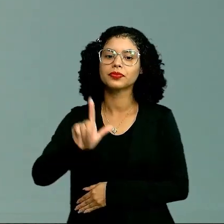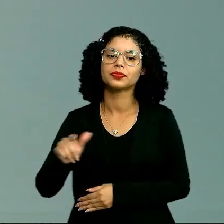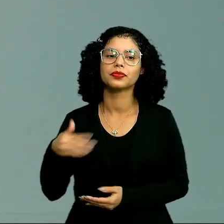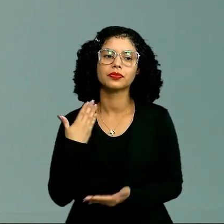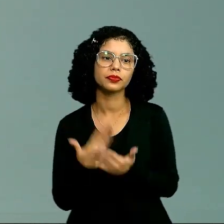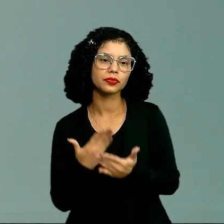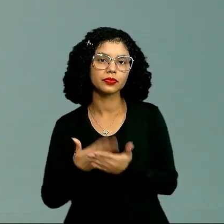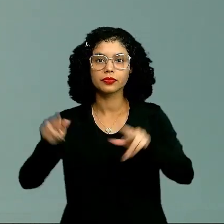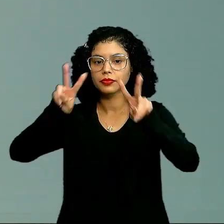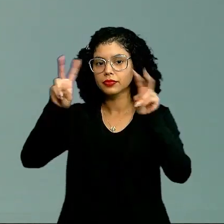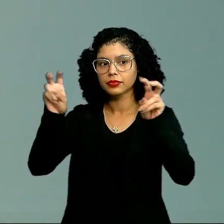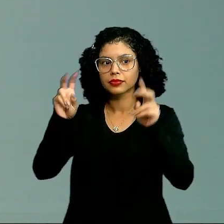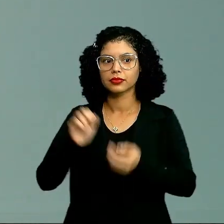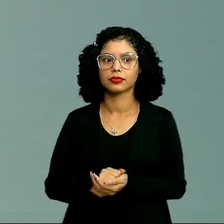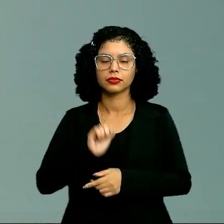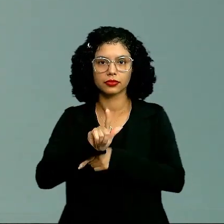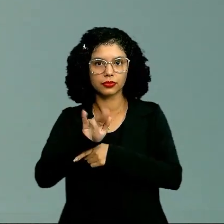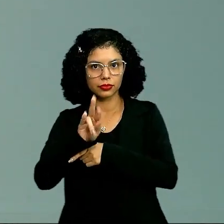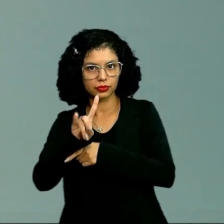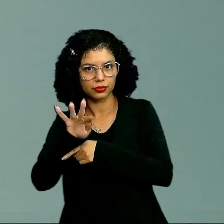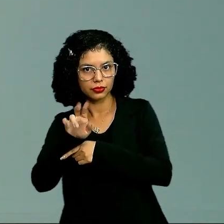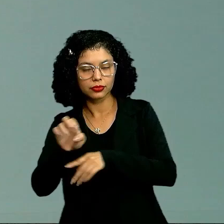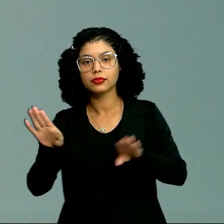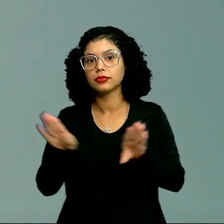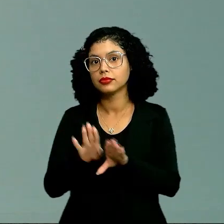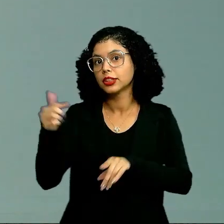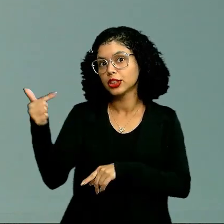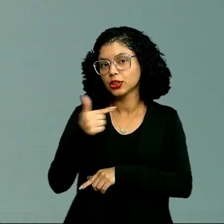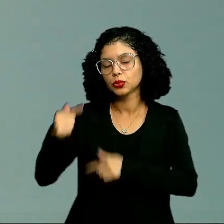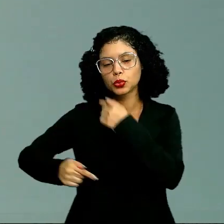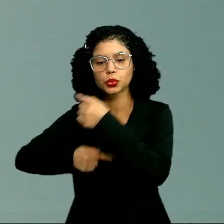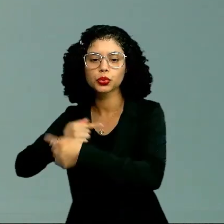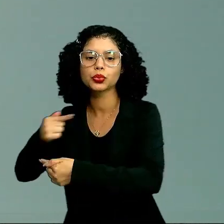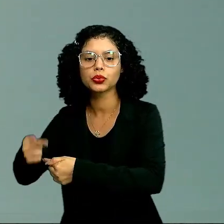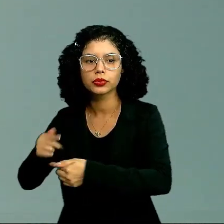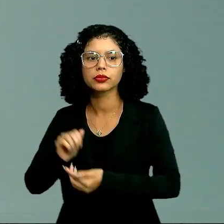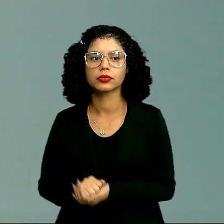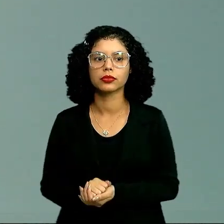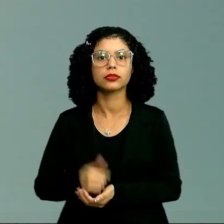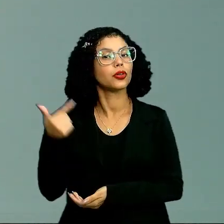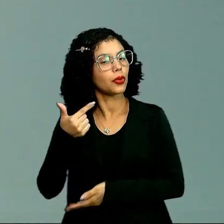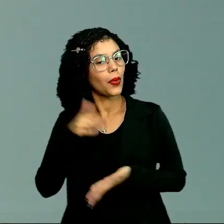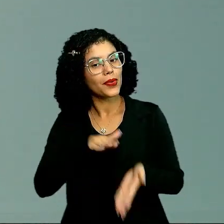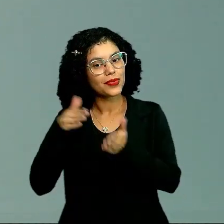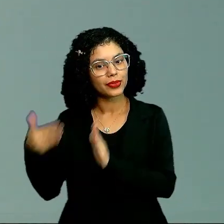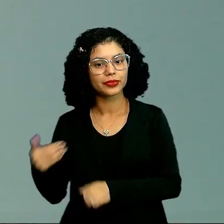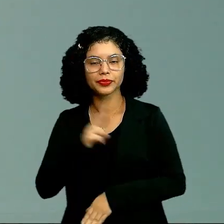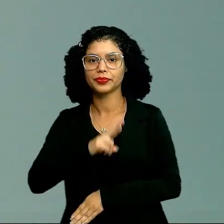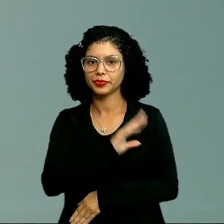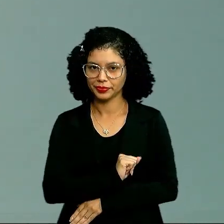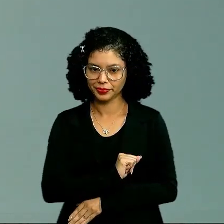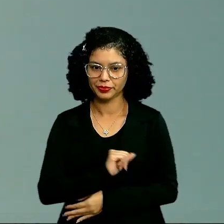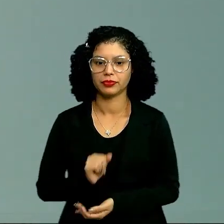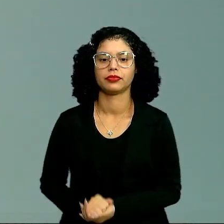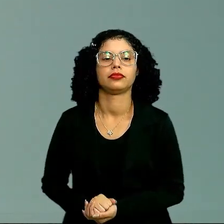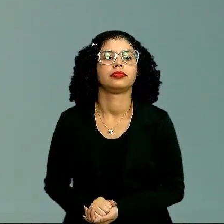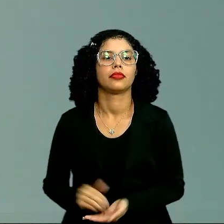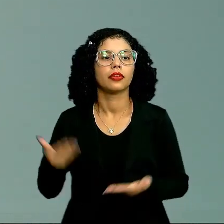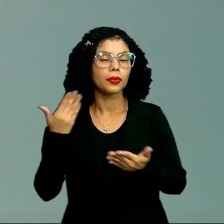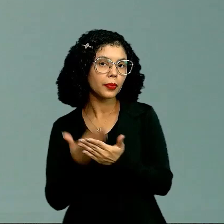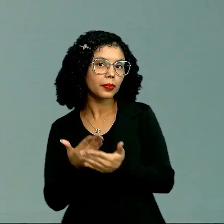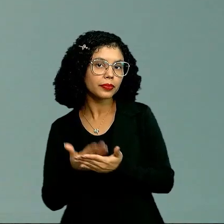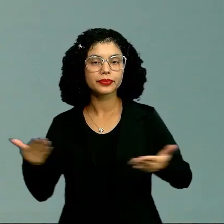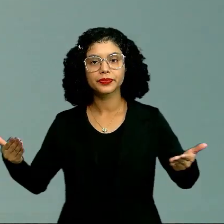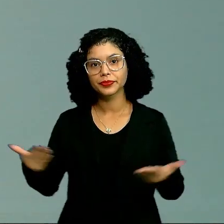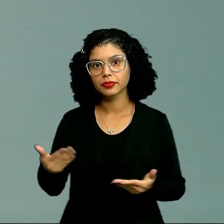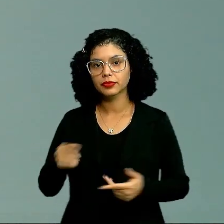hoje, estudaremos Álvares de Azevedo e a segunda geração ou segunda fase do romantismo. Então, essa